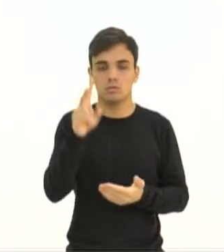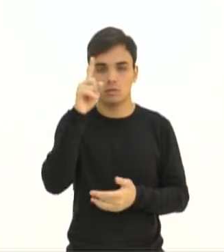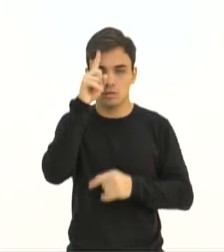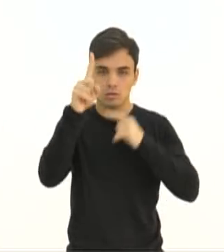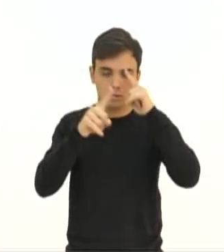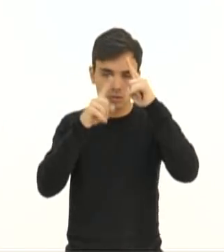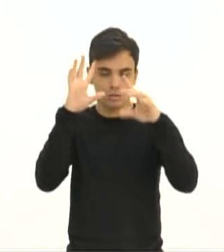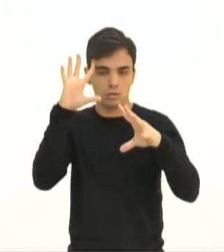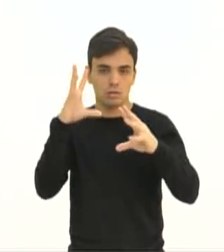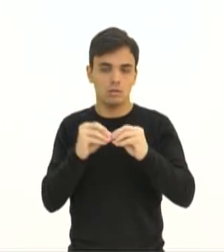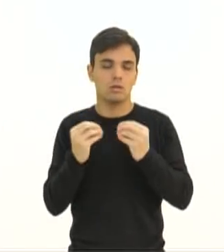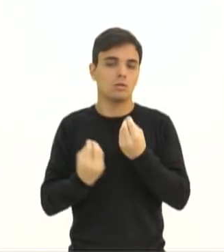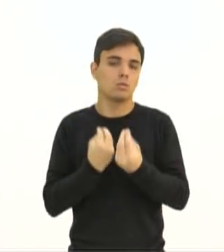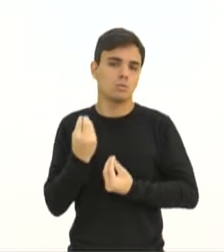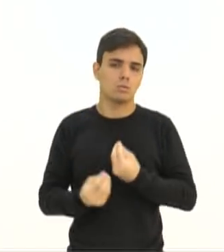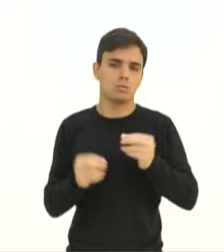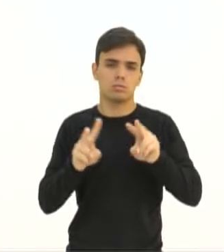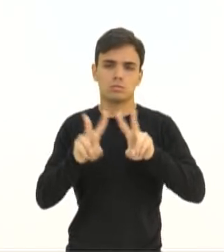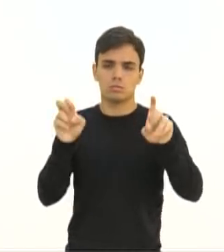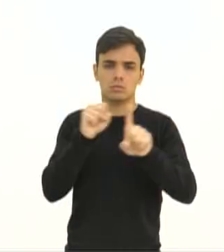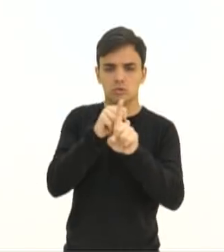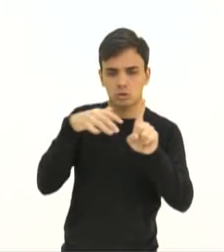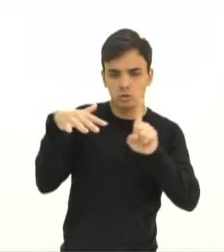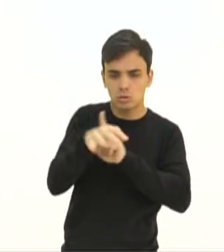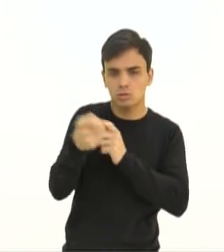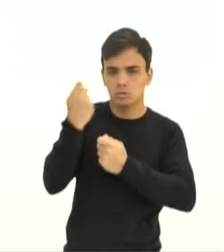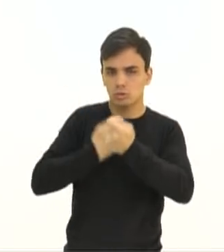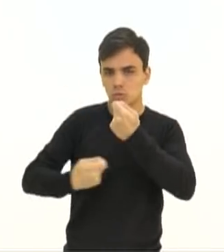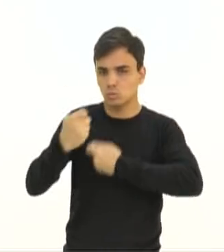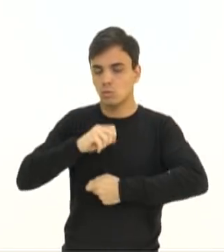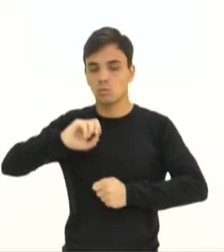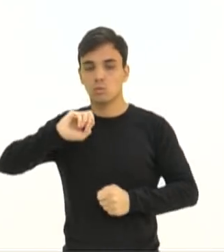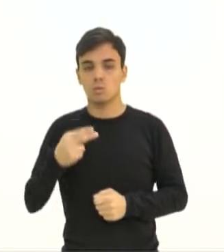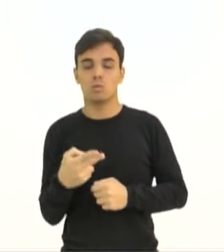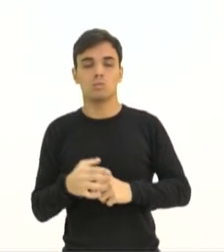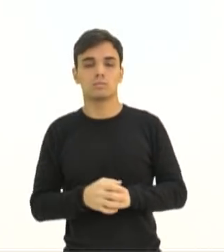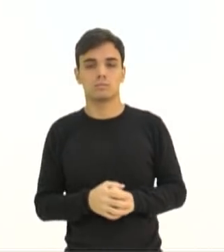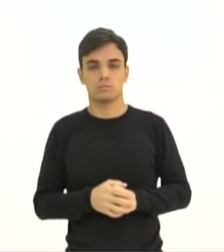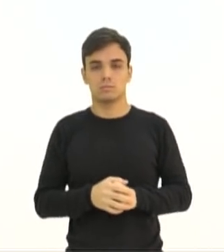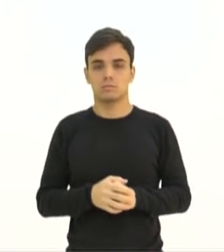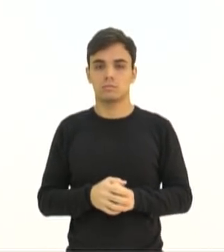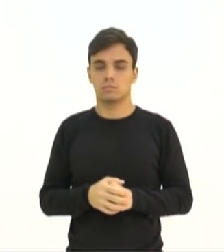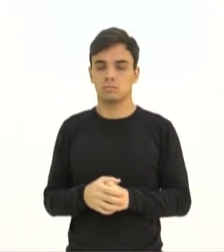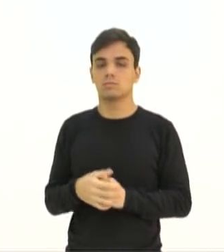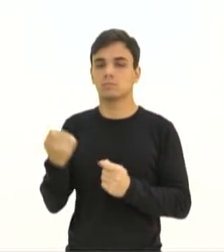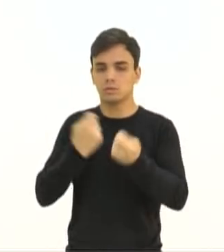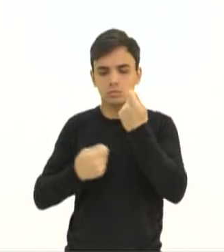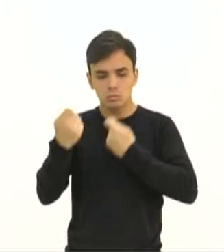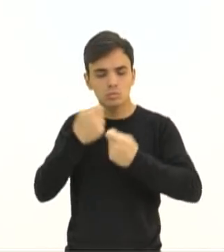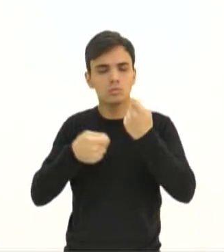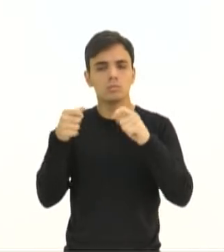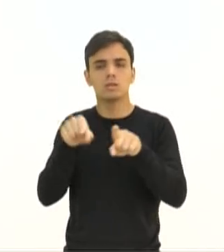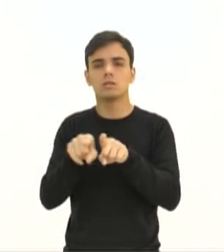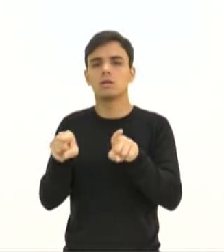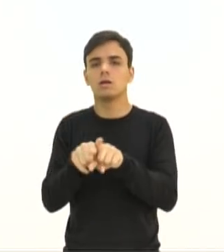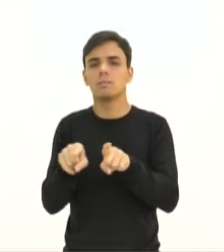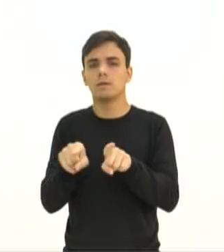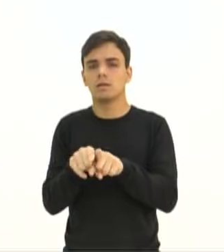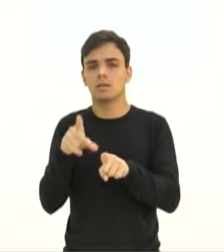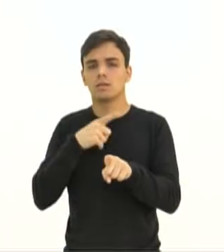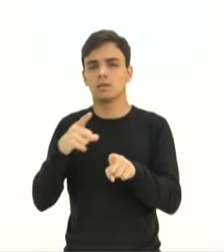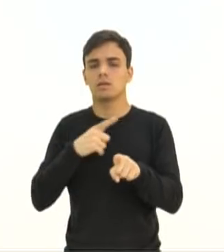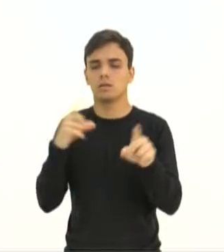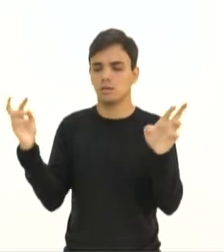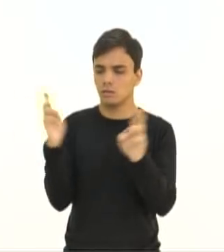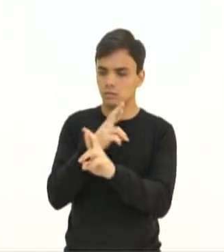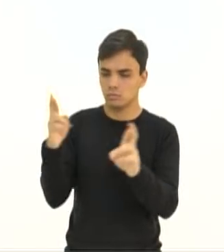de entender os aspectos socioeconômicos, ou seja, a economia, mas que isso está ligado com a